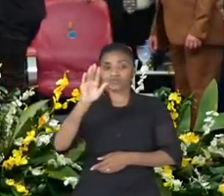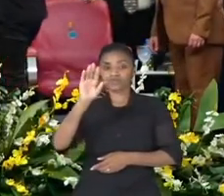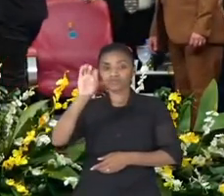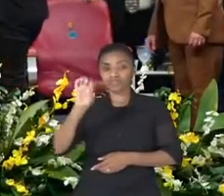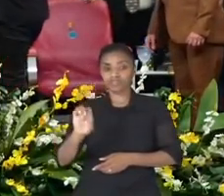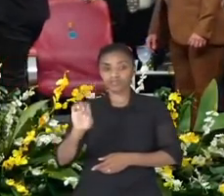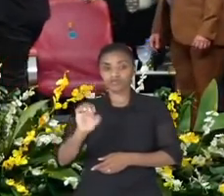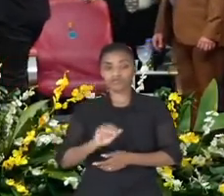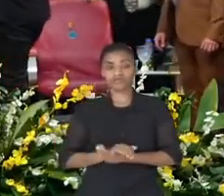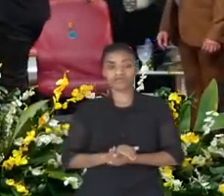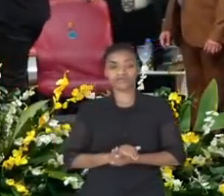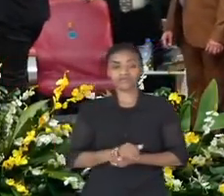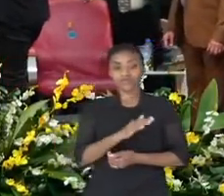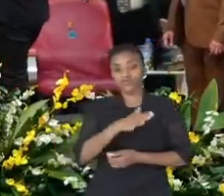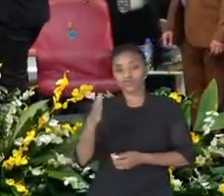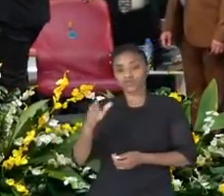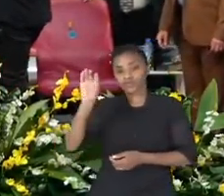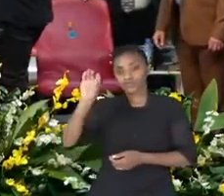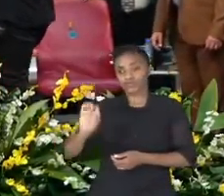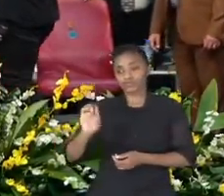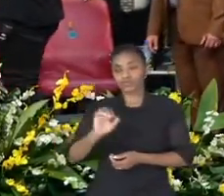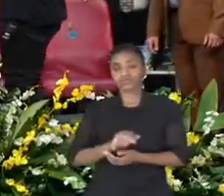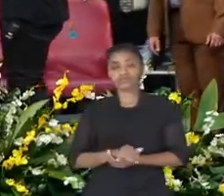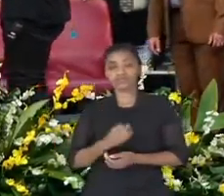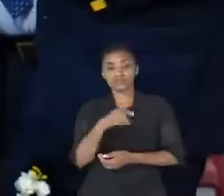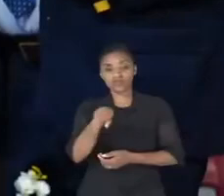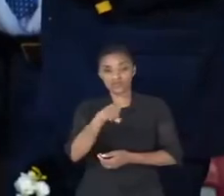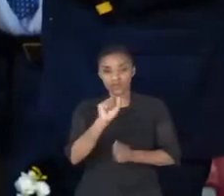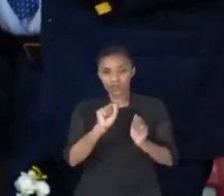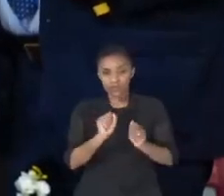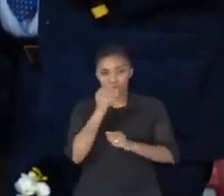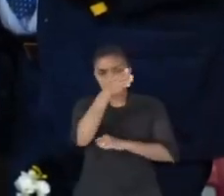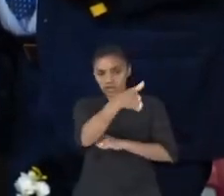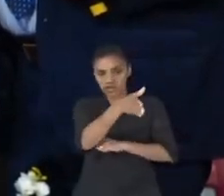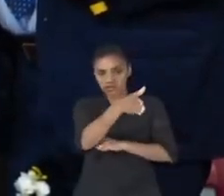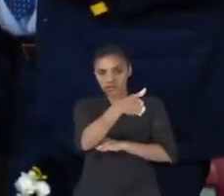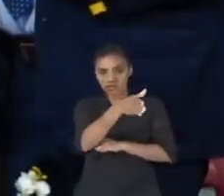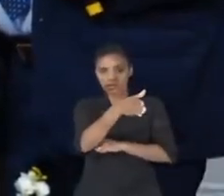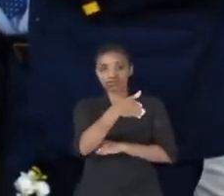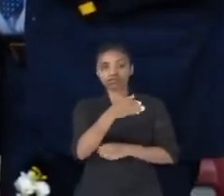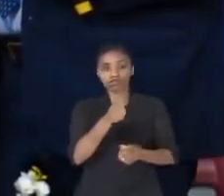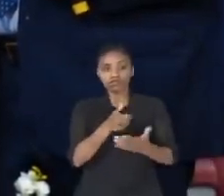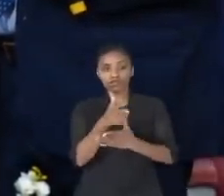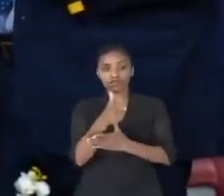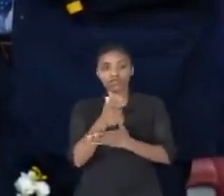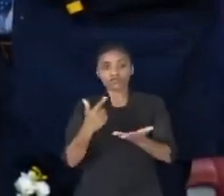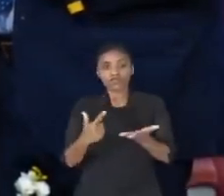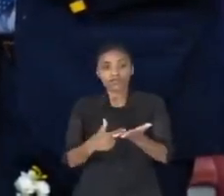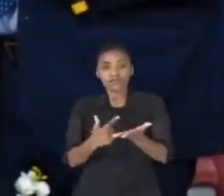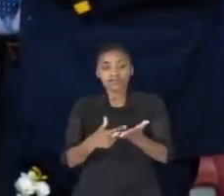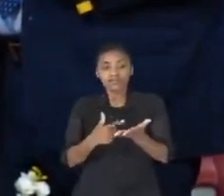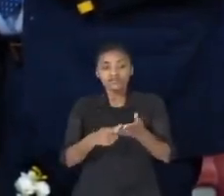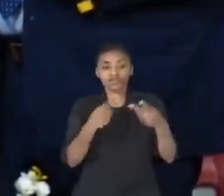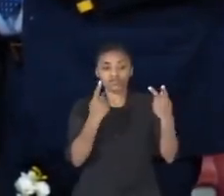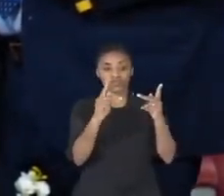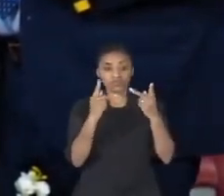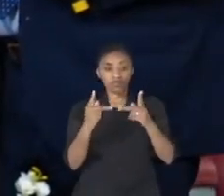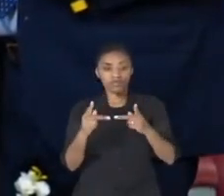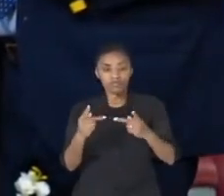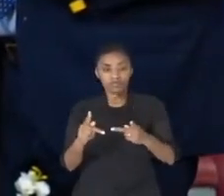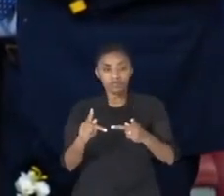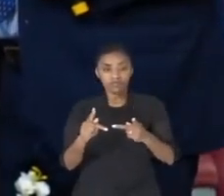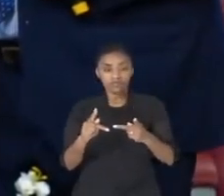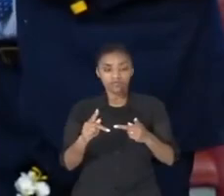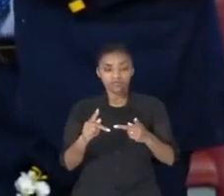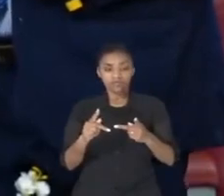né? Ele falou para mim que era à direita, é à esquerda. Então, se você puder passar lá na banca e adquirir, é livro de sermões, né? Esse aqui não volta